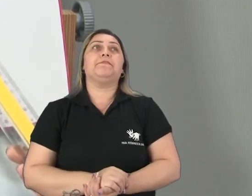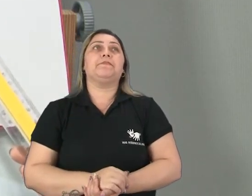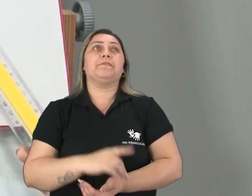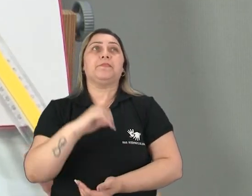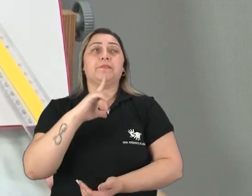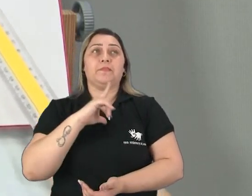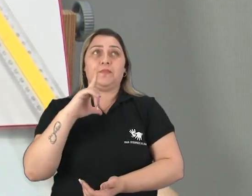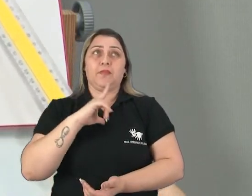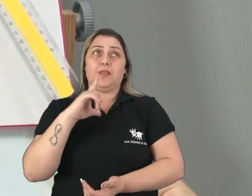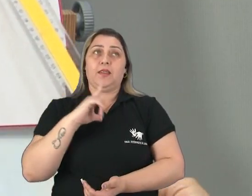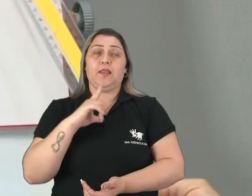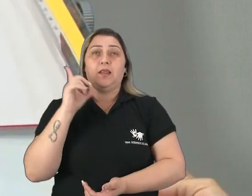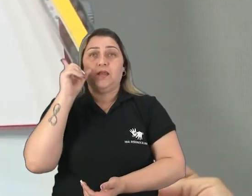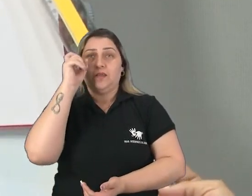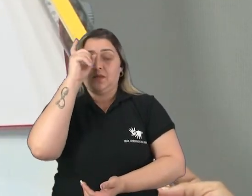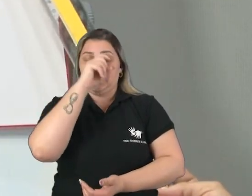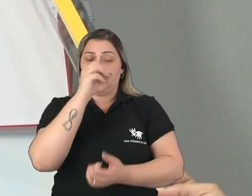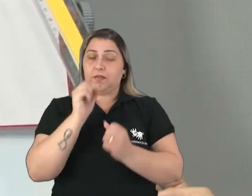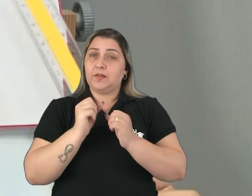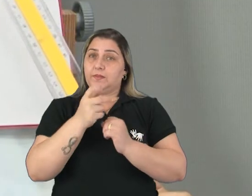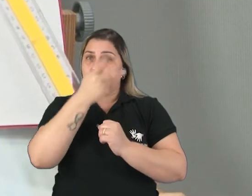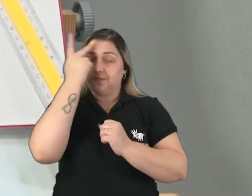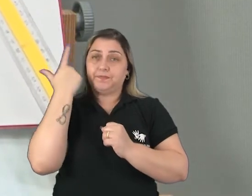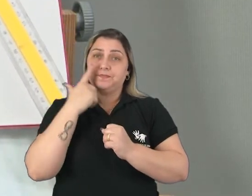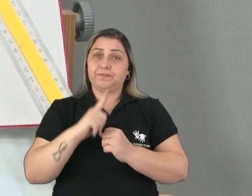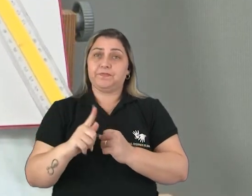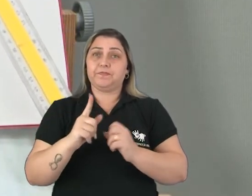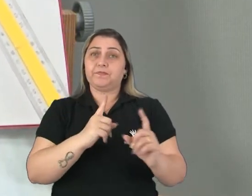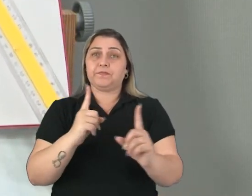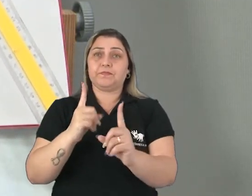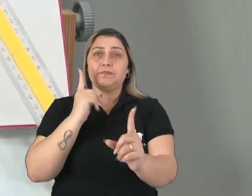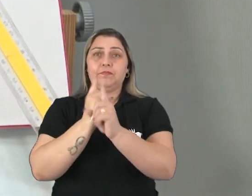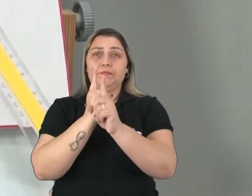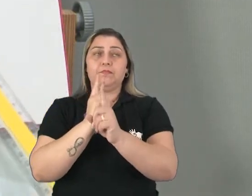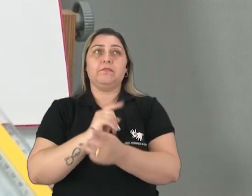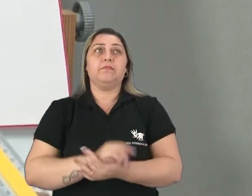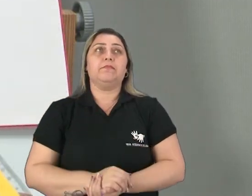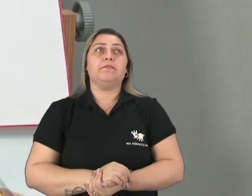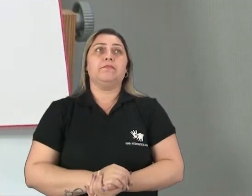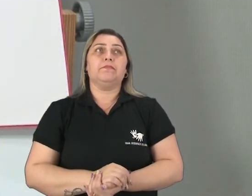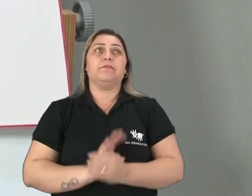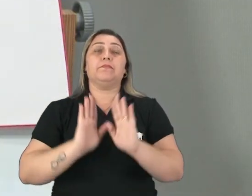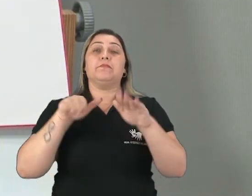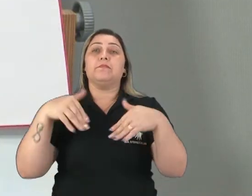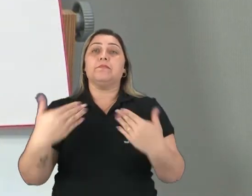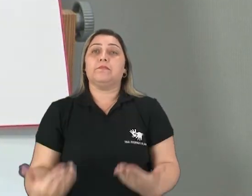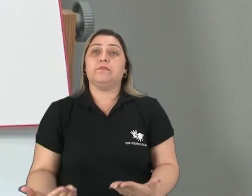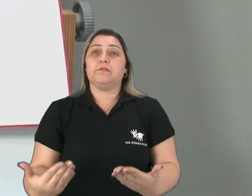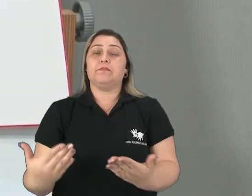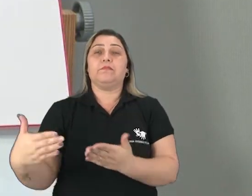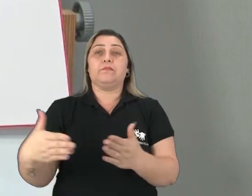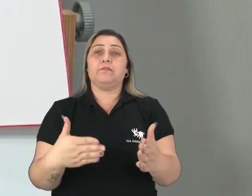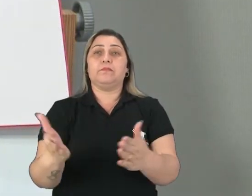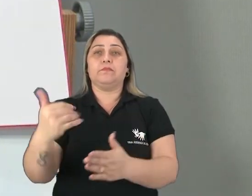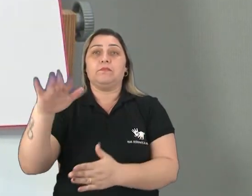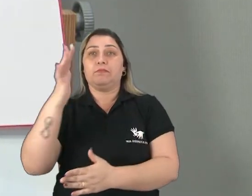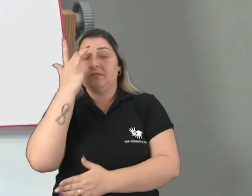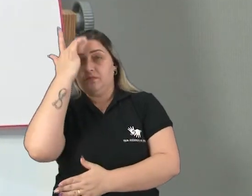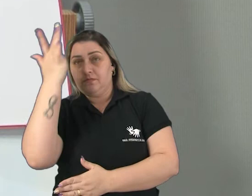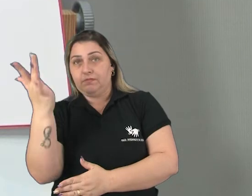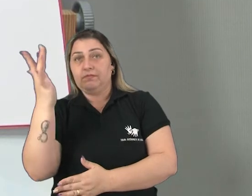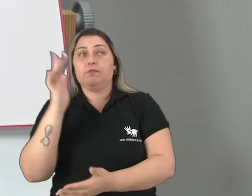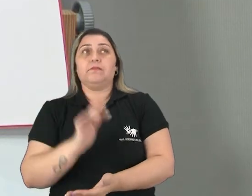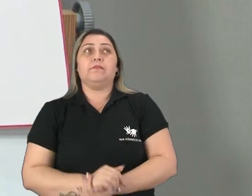ter um pouco de dificuldade para a pessoa conseguir se localizar. Qual então seria o caminho mais